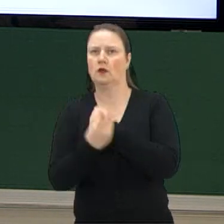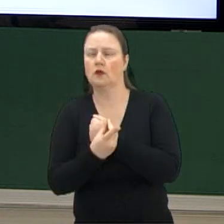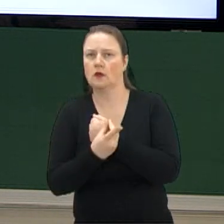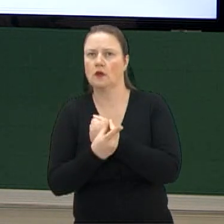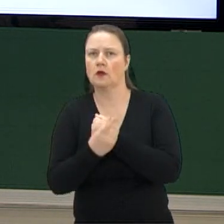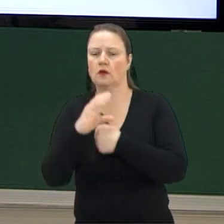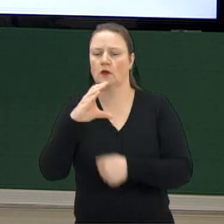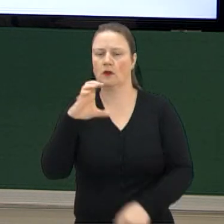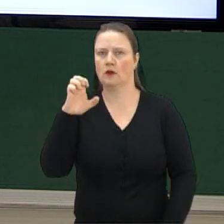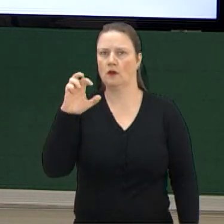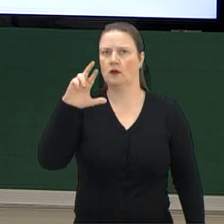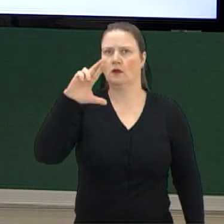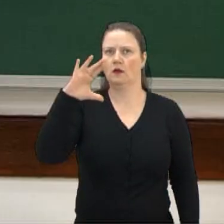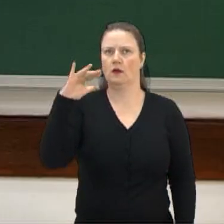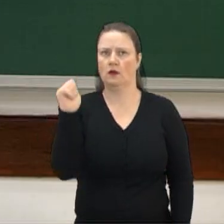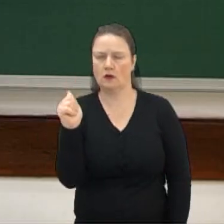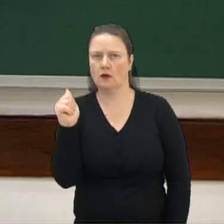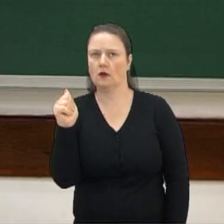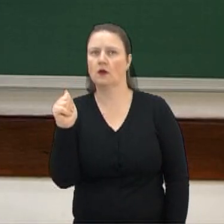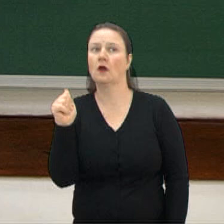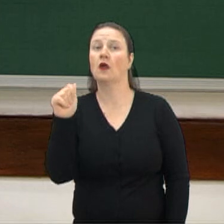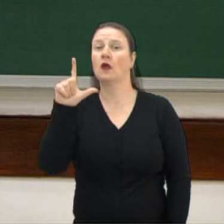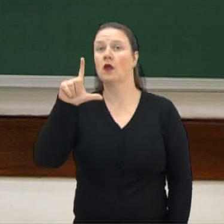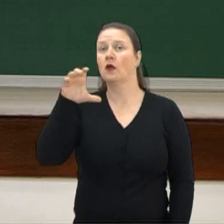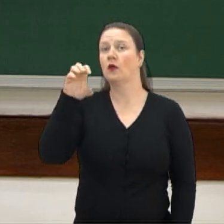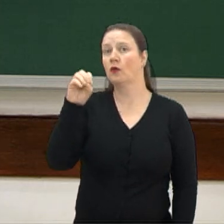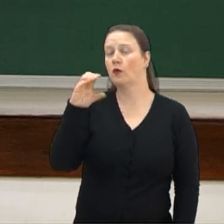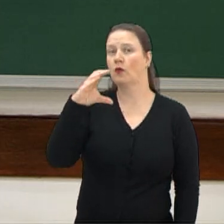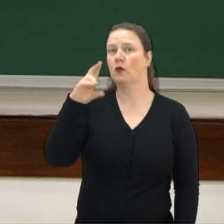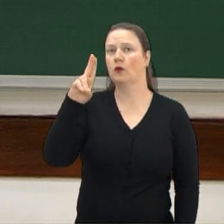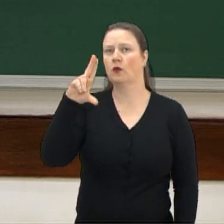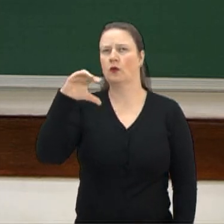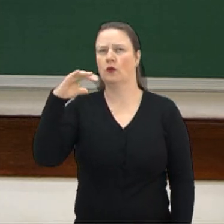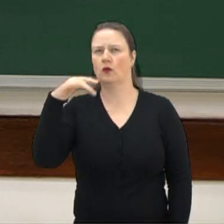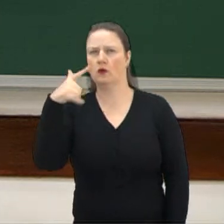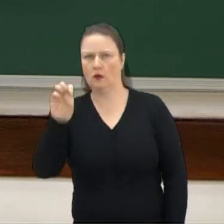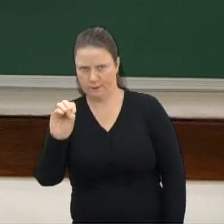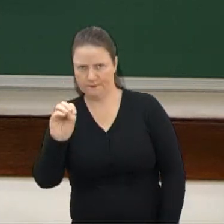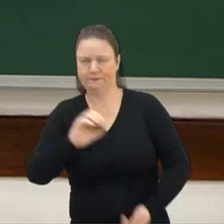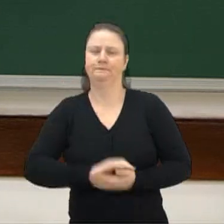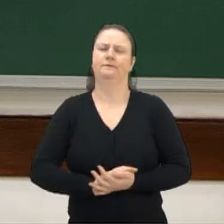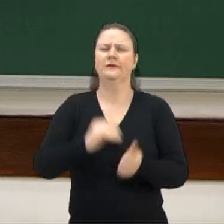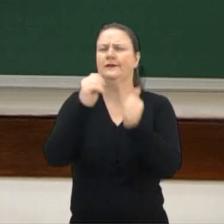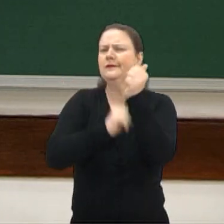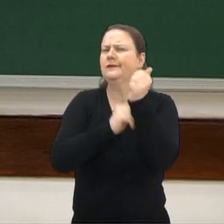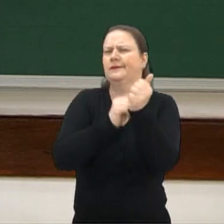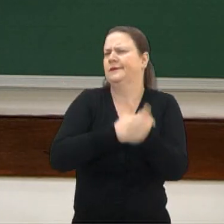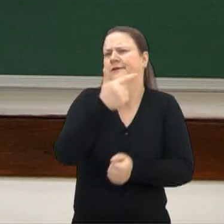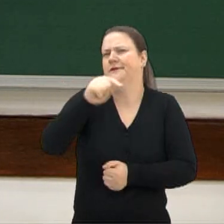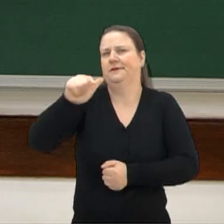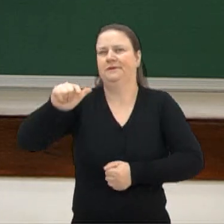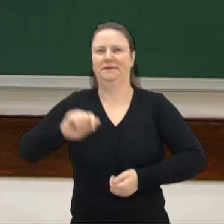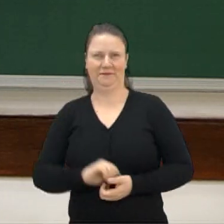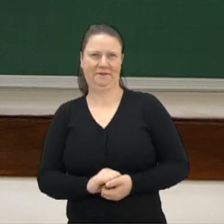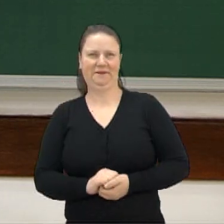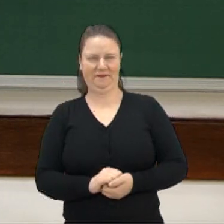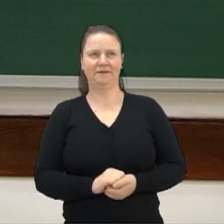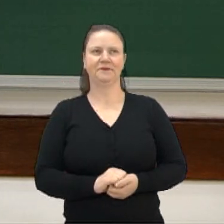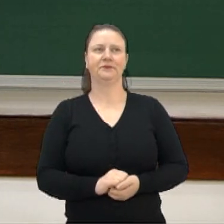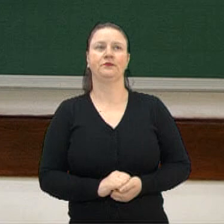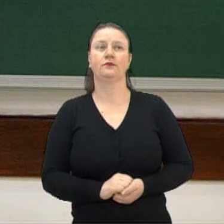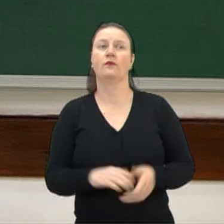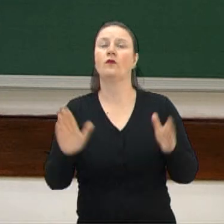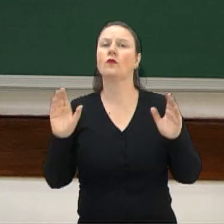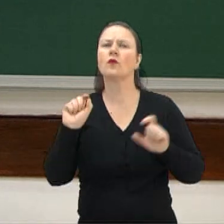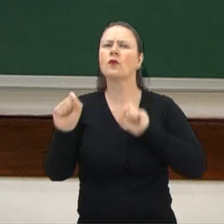de, locução adverbial. Acredito que não tenha muito segredo com relação a isso. O que é